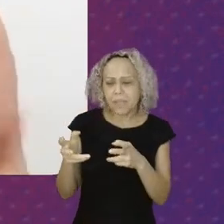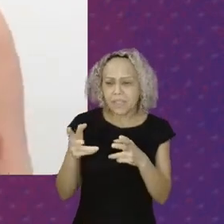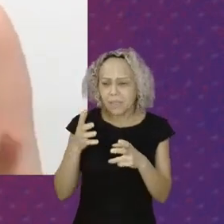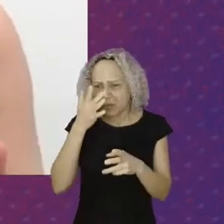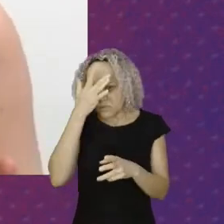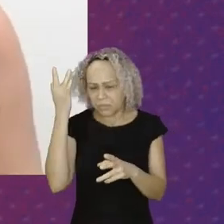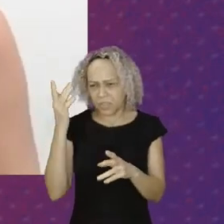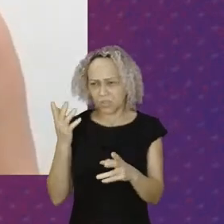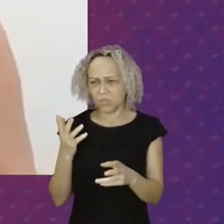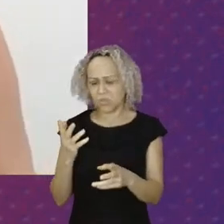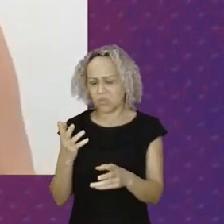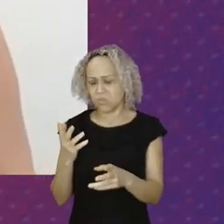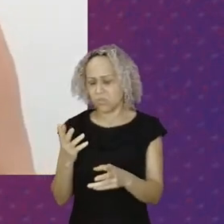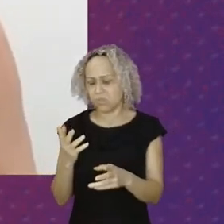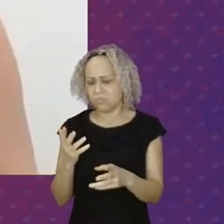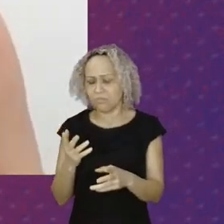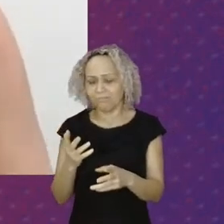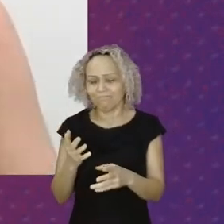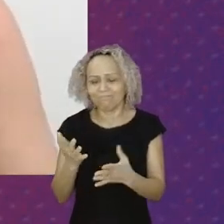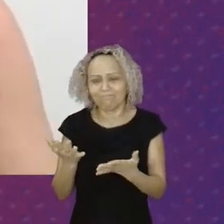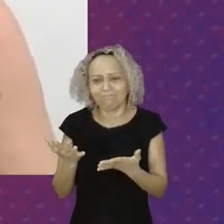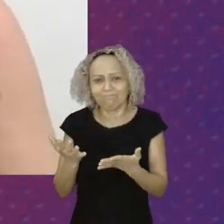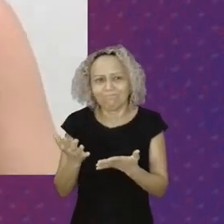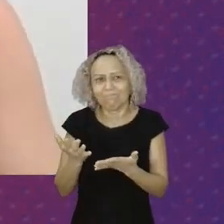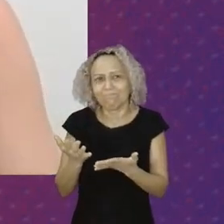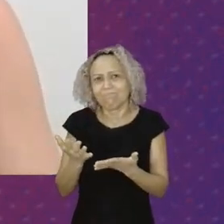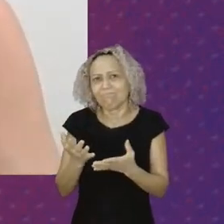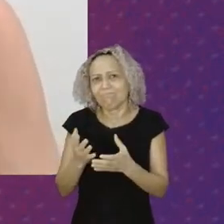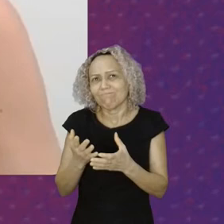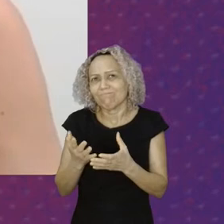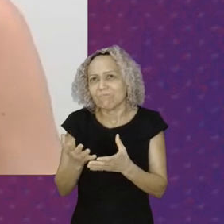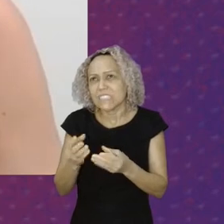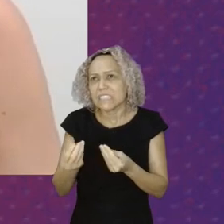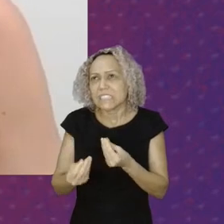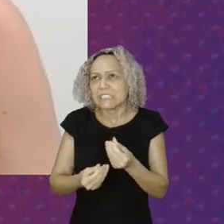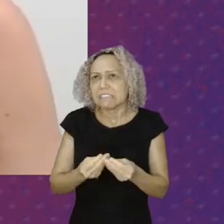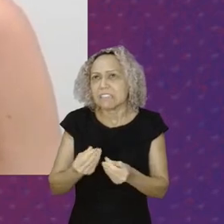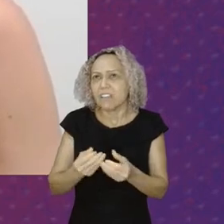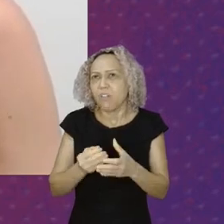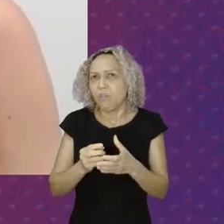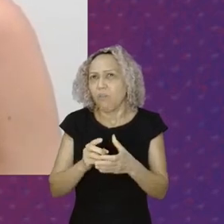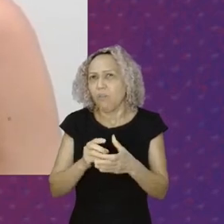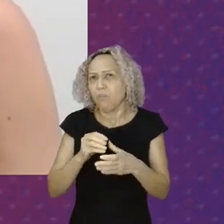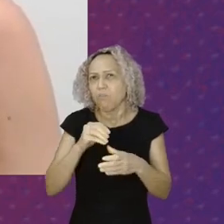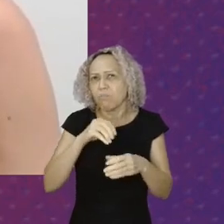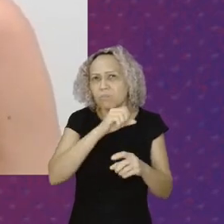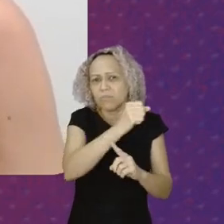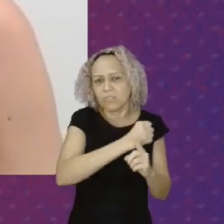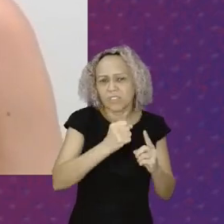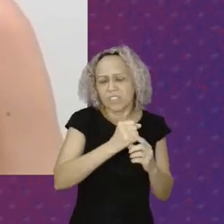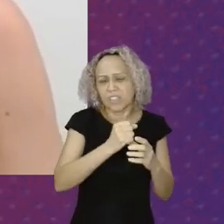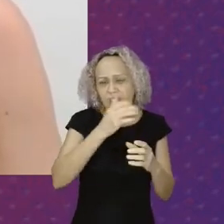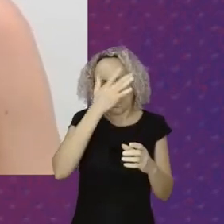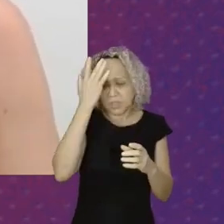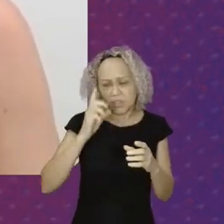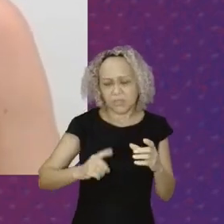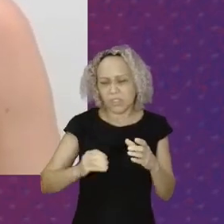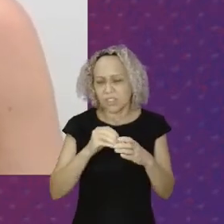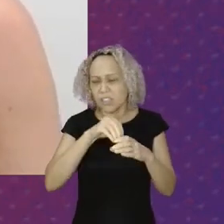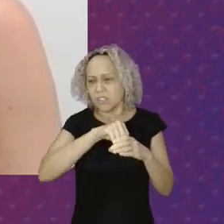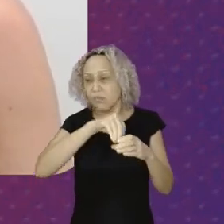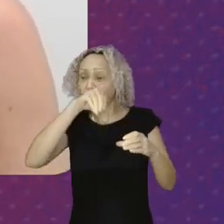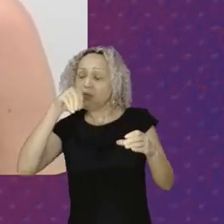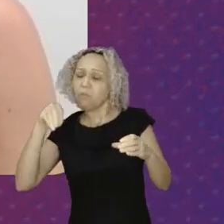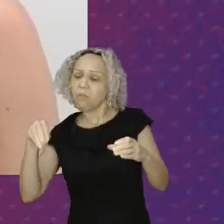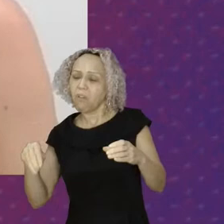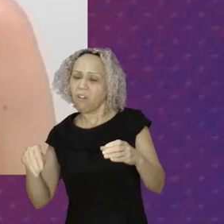nas diferentes etapas da vida, e nós recortamos a questão de gênero, isso tudo